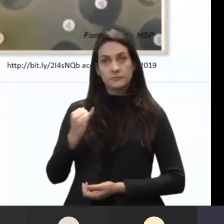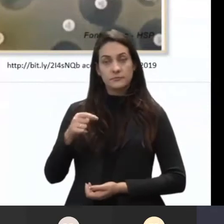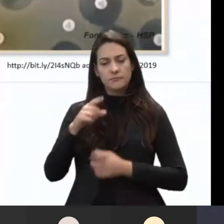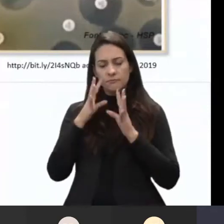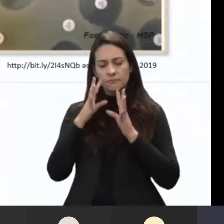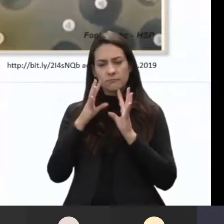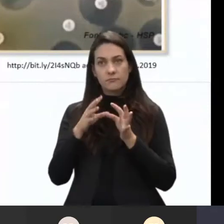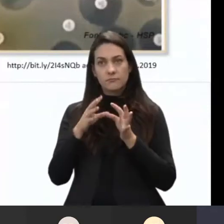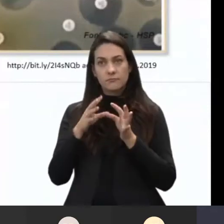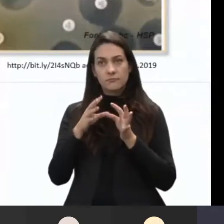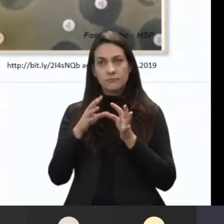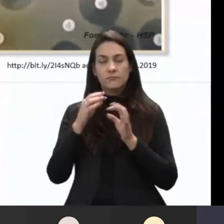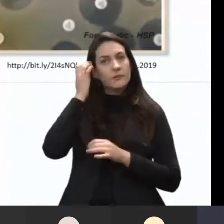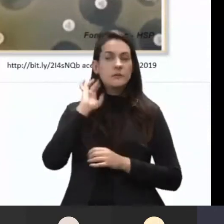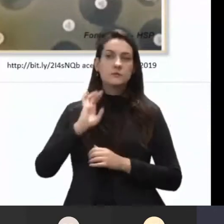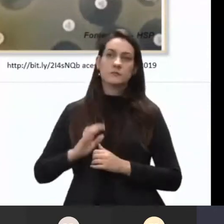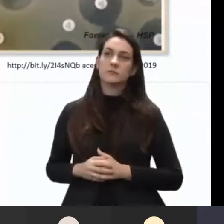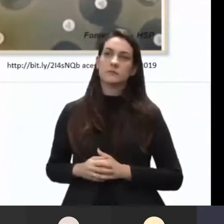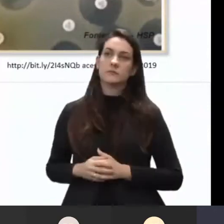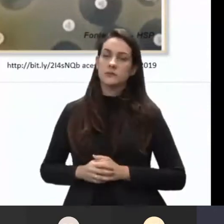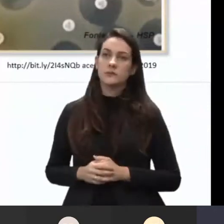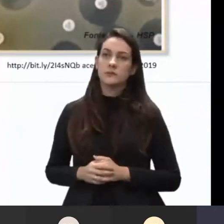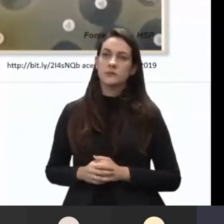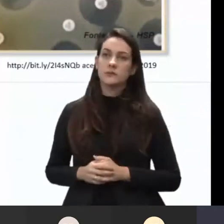você se atentar a